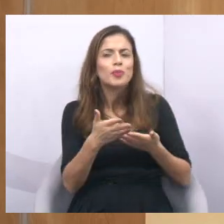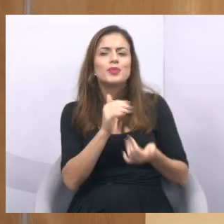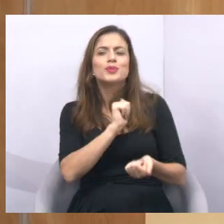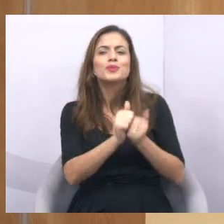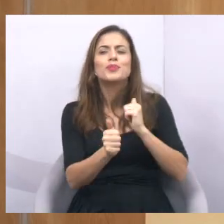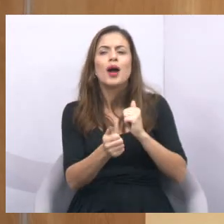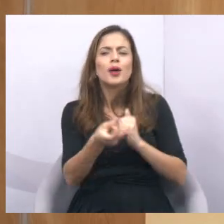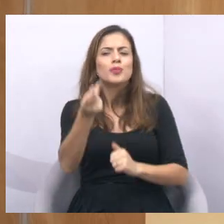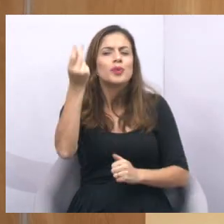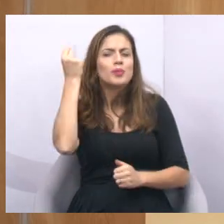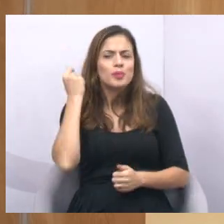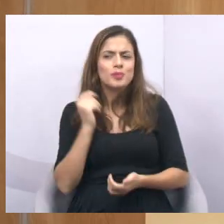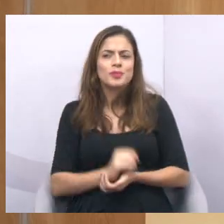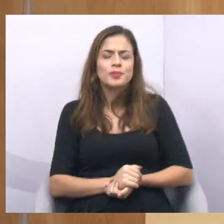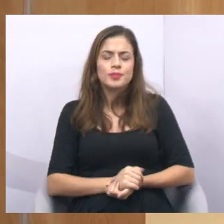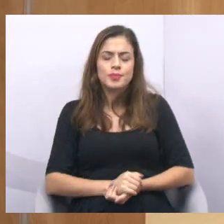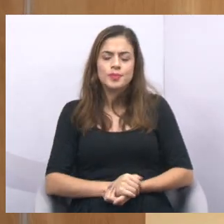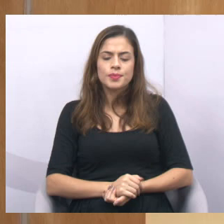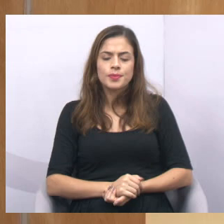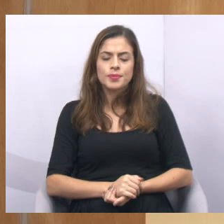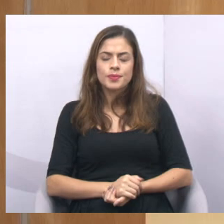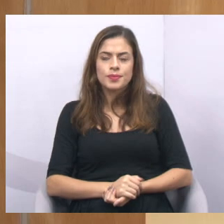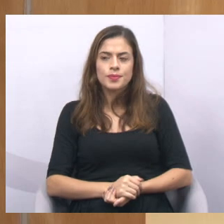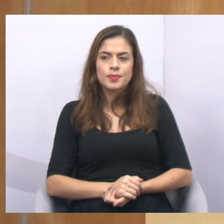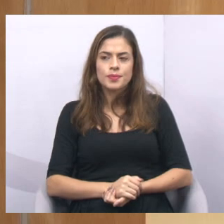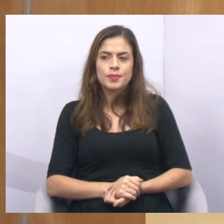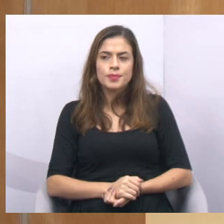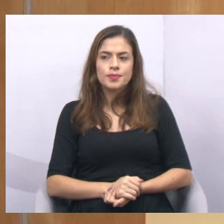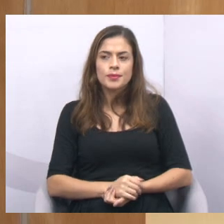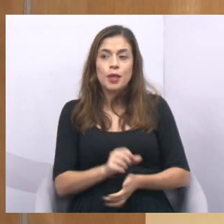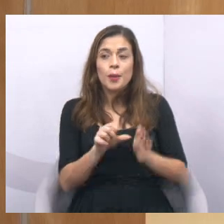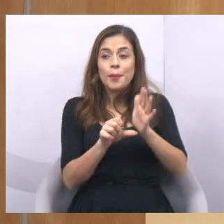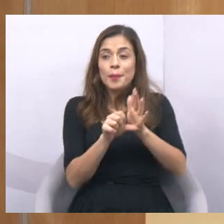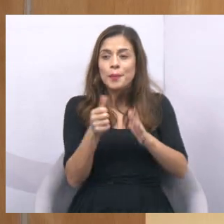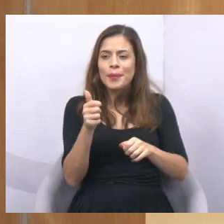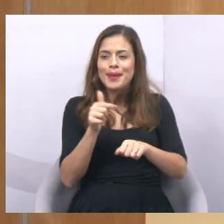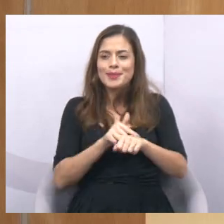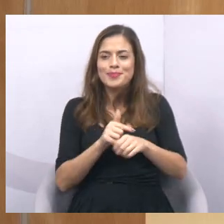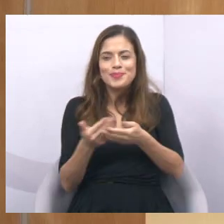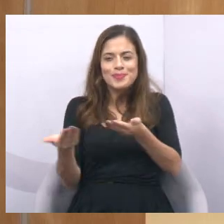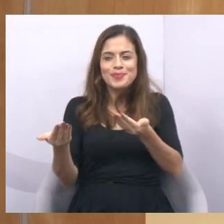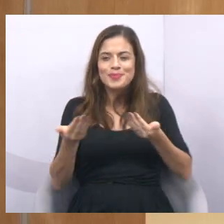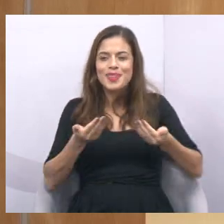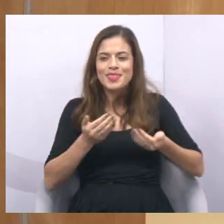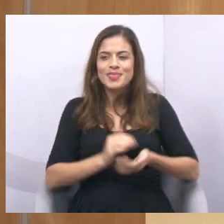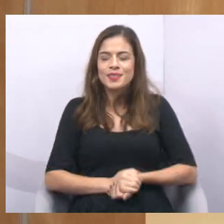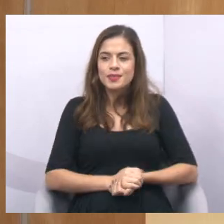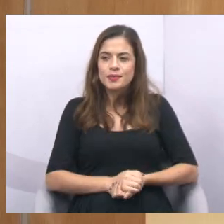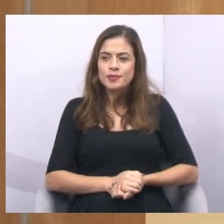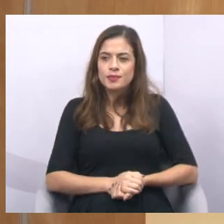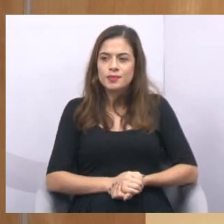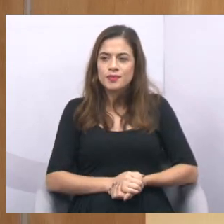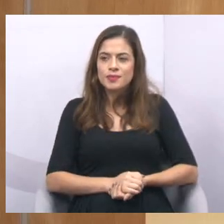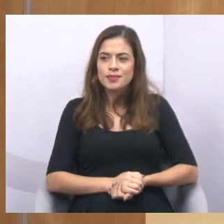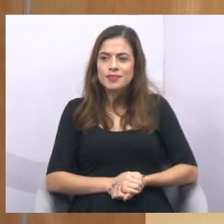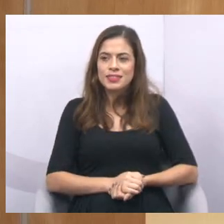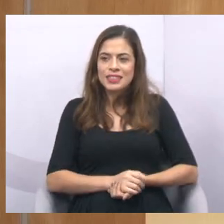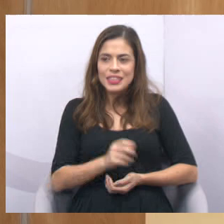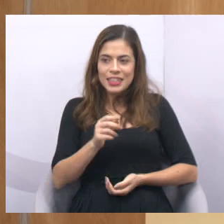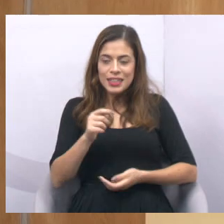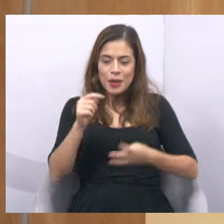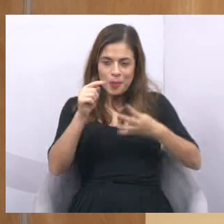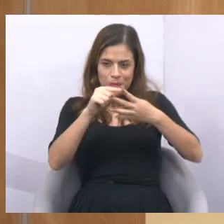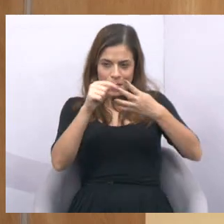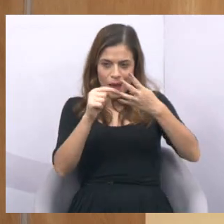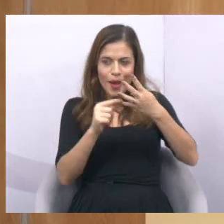esportiva na época pelo Trianon Clube. Esse foi o nosso primeiro momento, Edivar. Eu vou citar aqui 4 momentos. Esse é o